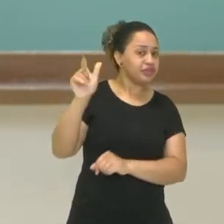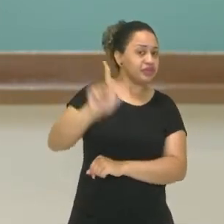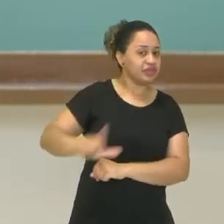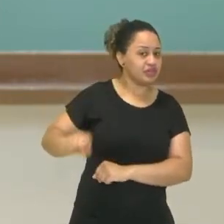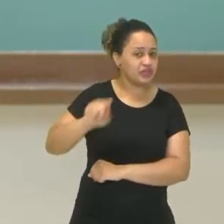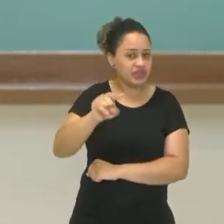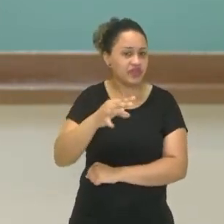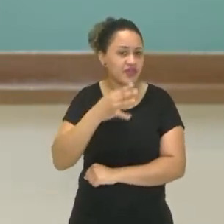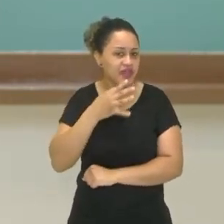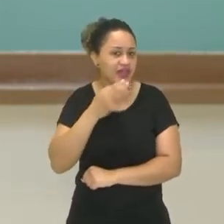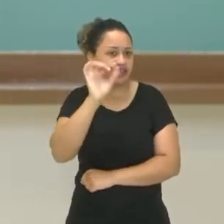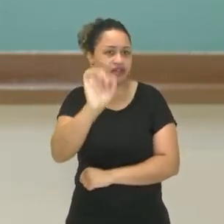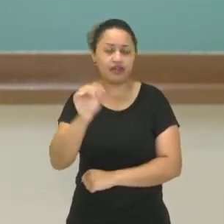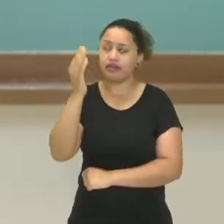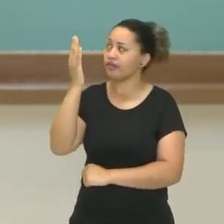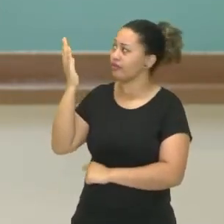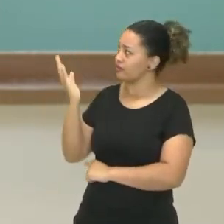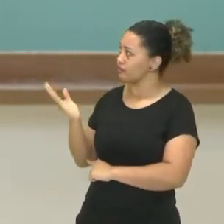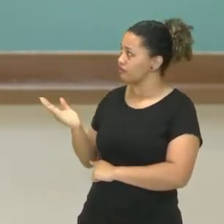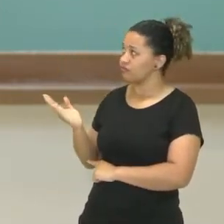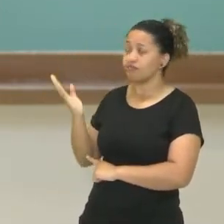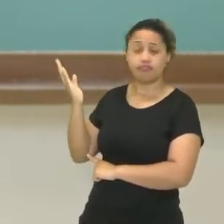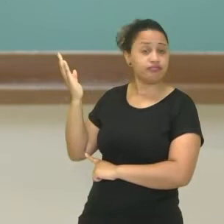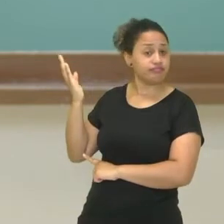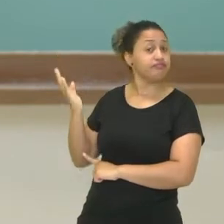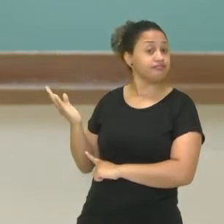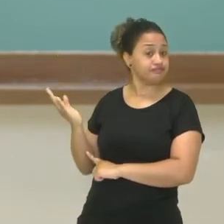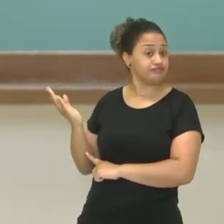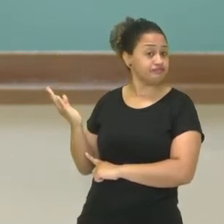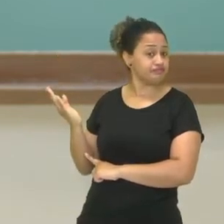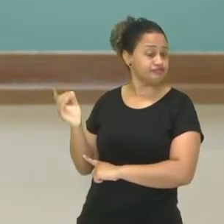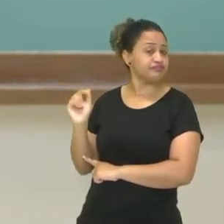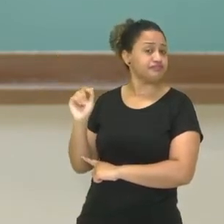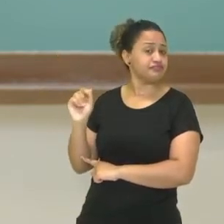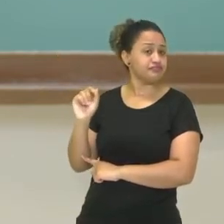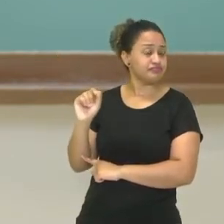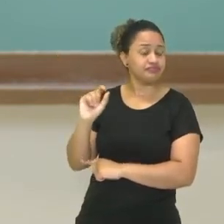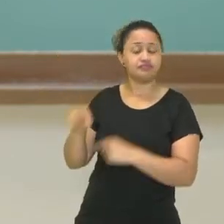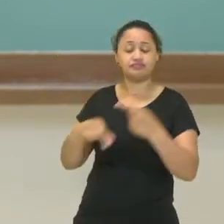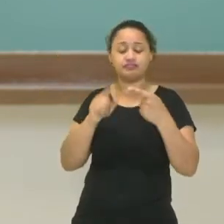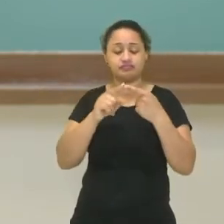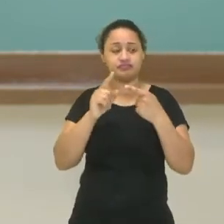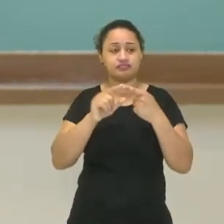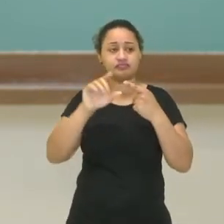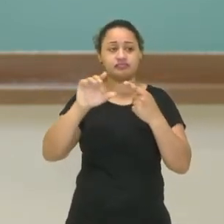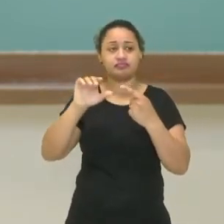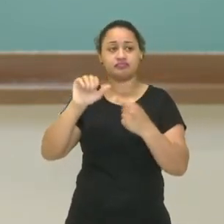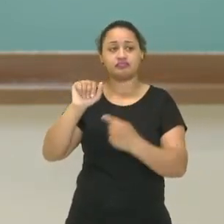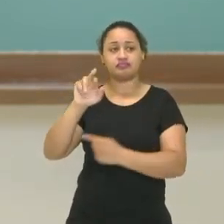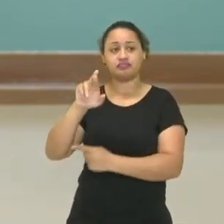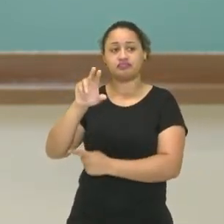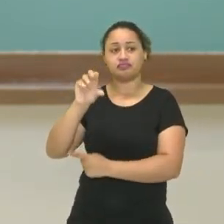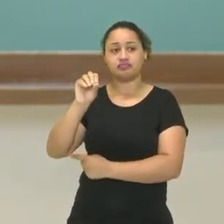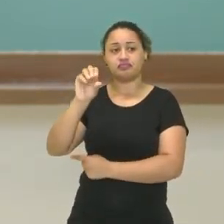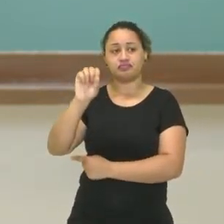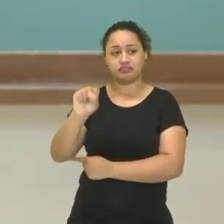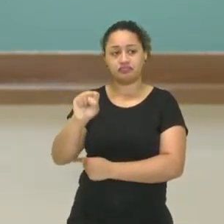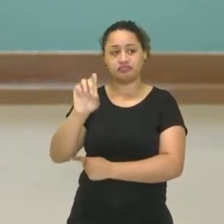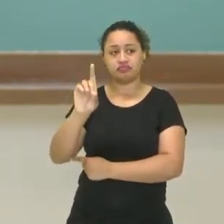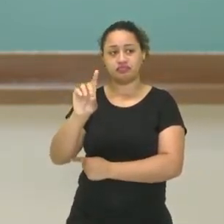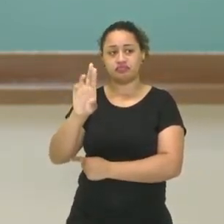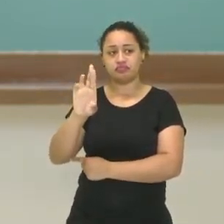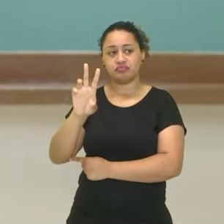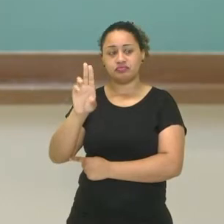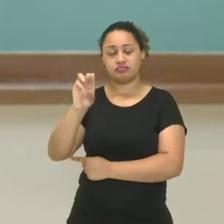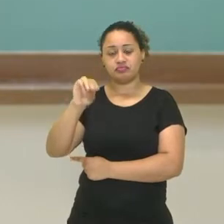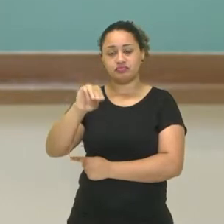apresentar. Carlos Drummond de Andrade, né? Será que você já leu algum poema dele? E Raquel de Queiroz. Já